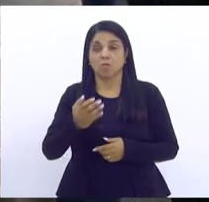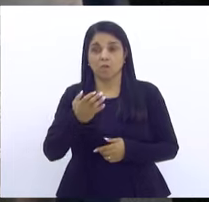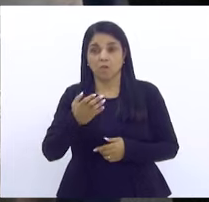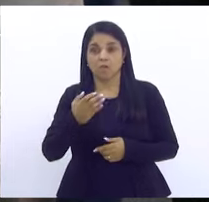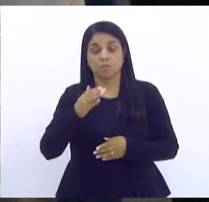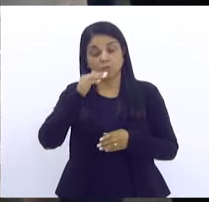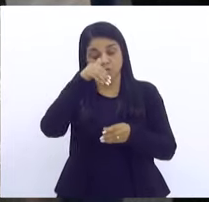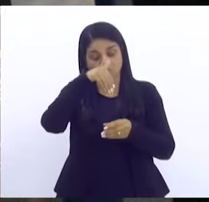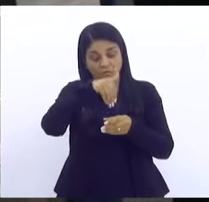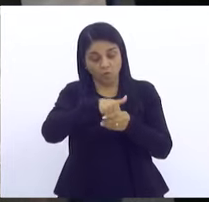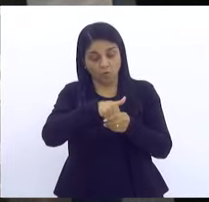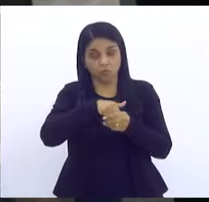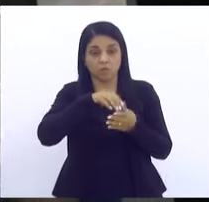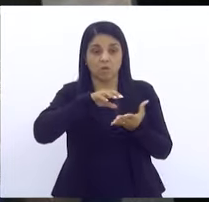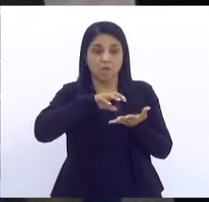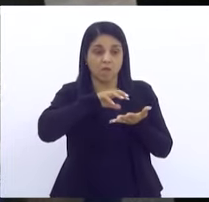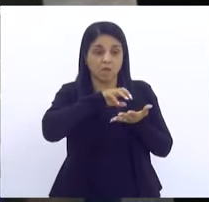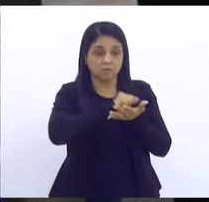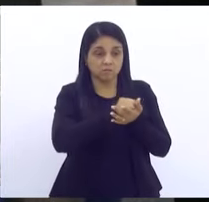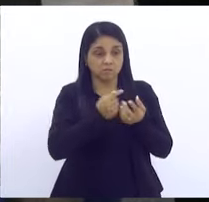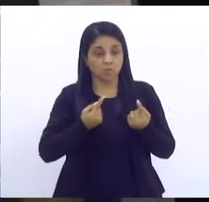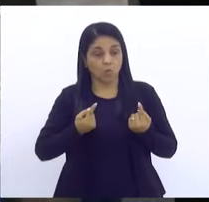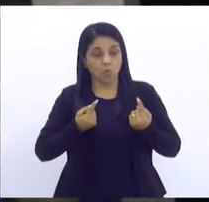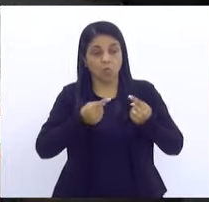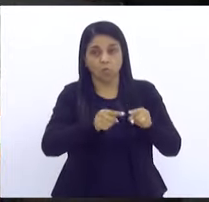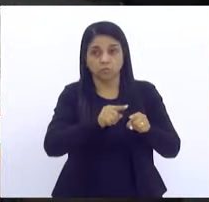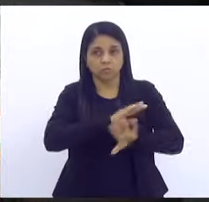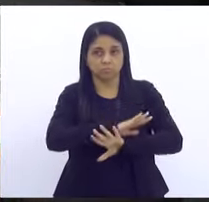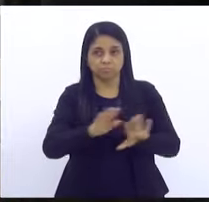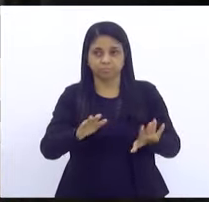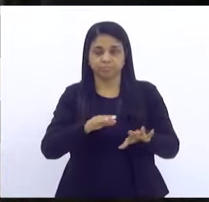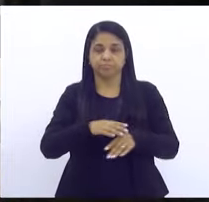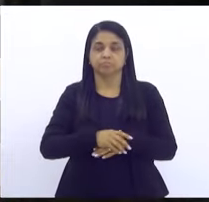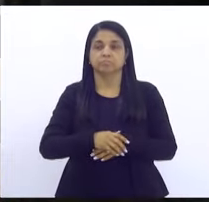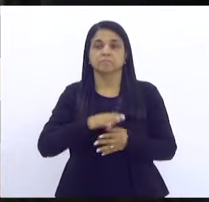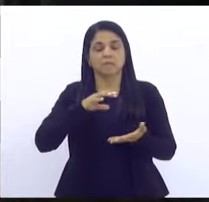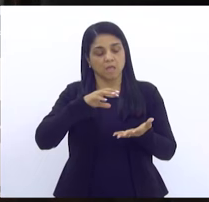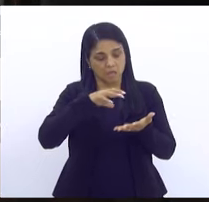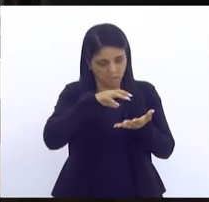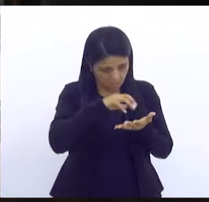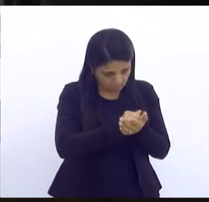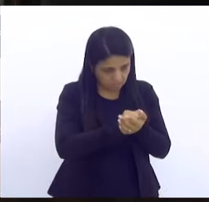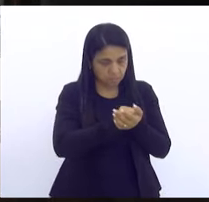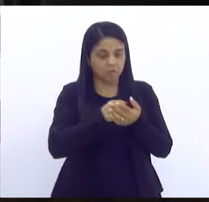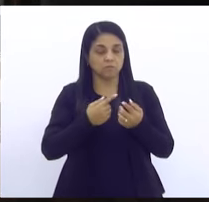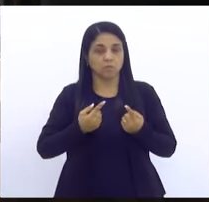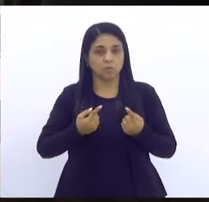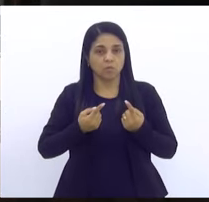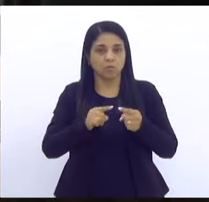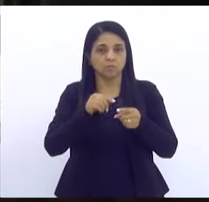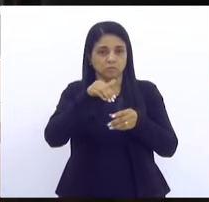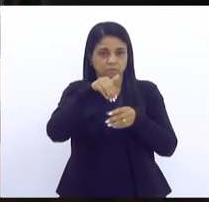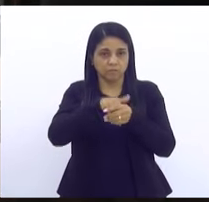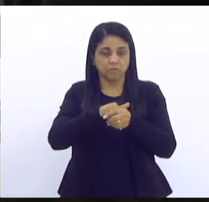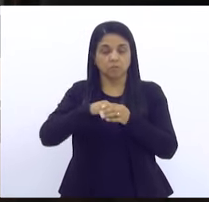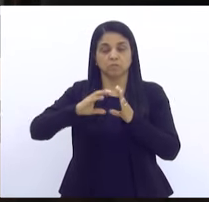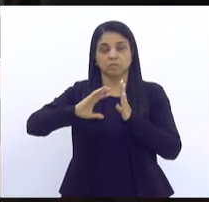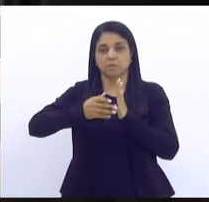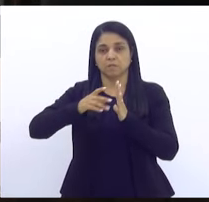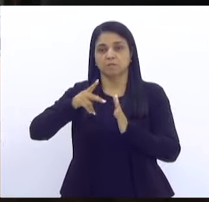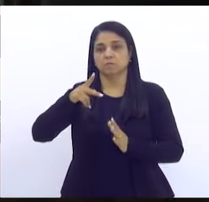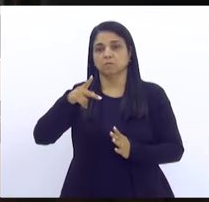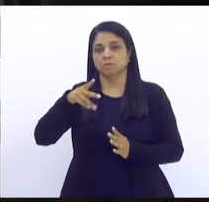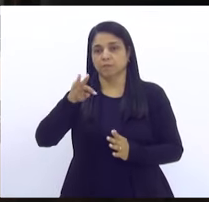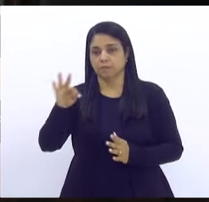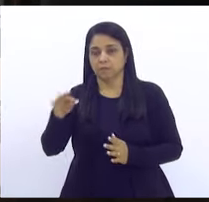meu voto registrado, que eu sou contrário. Registrado o voto contrário, deputado Luiz Paulo, da bancada do PT, da bancada